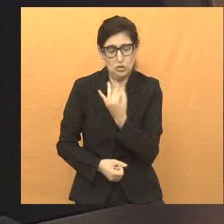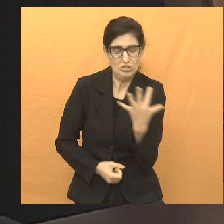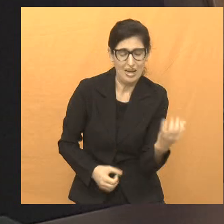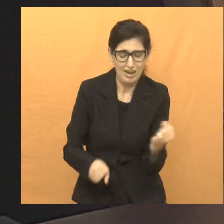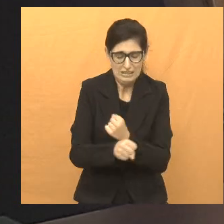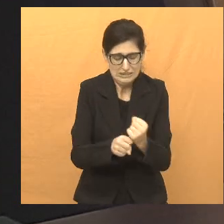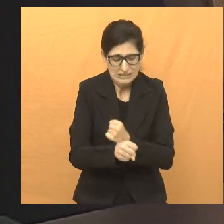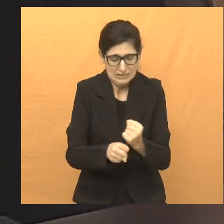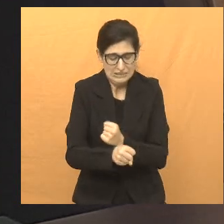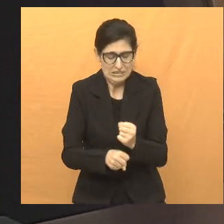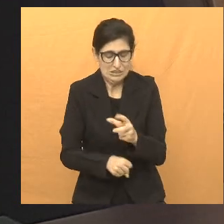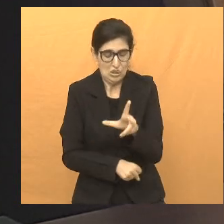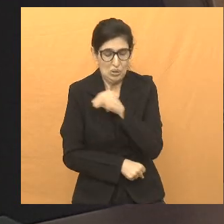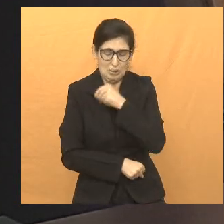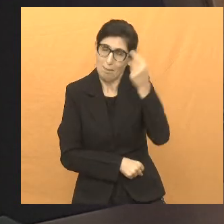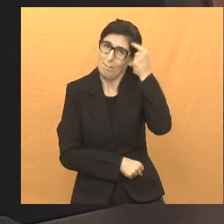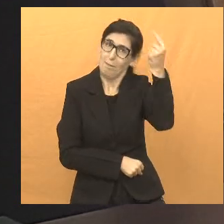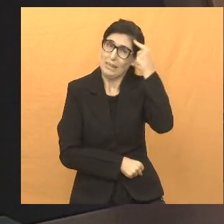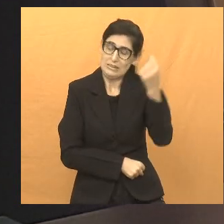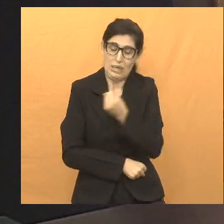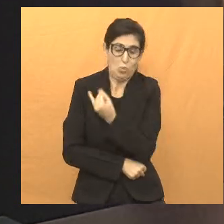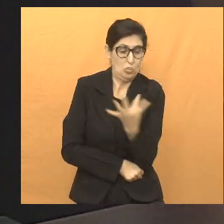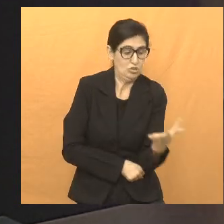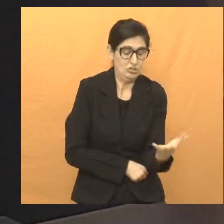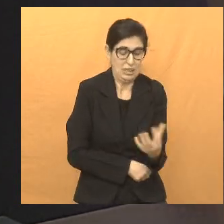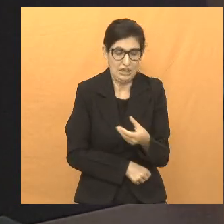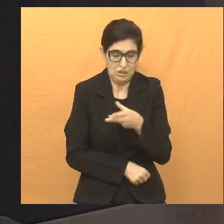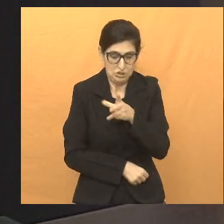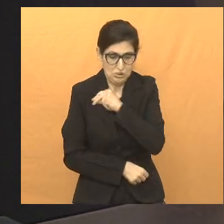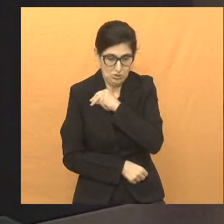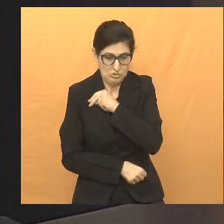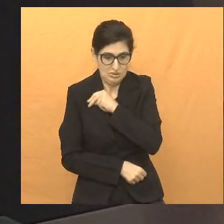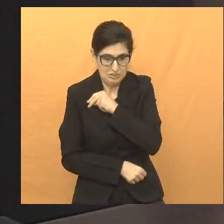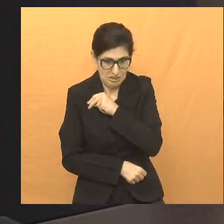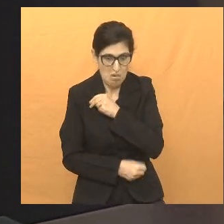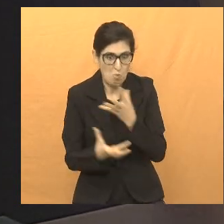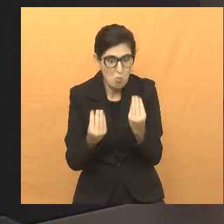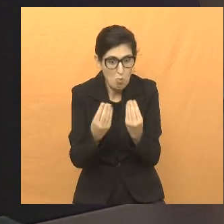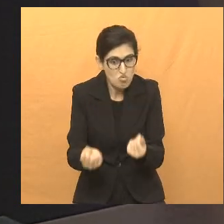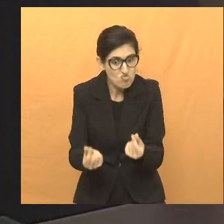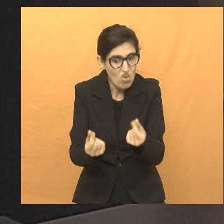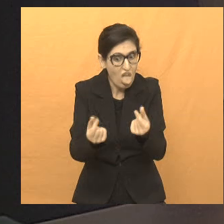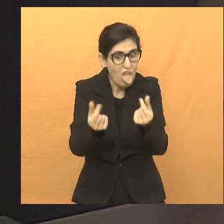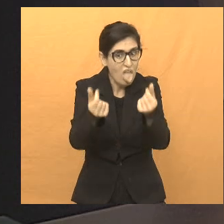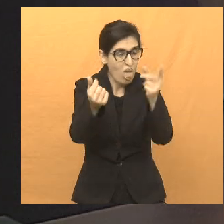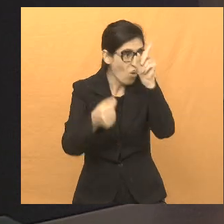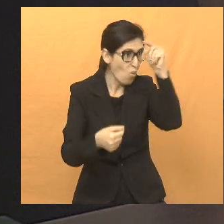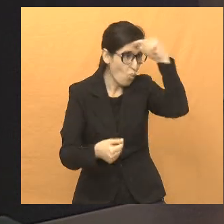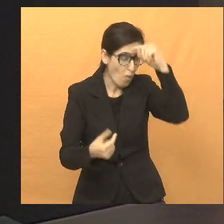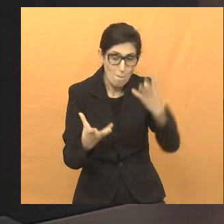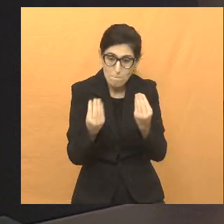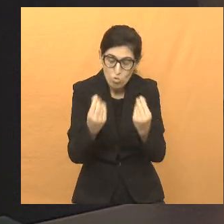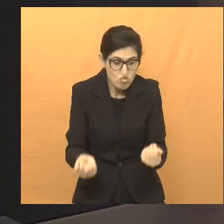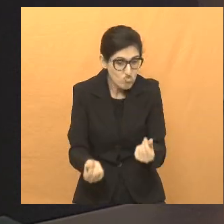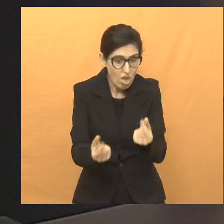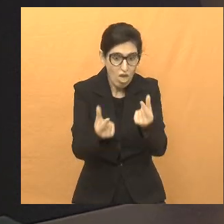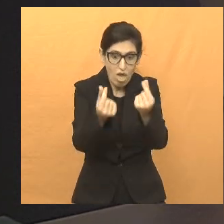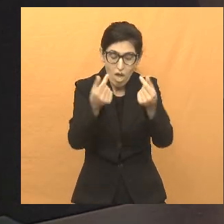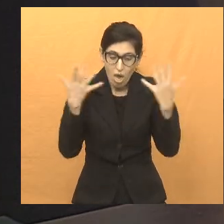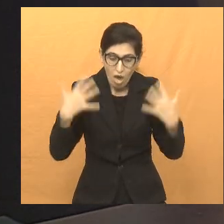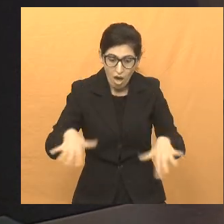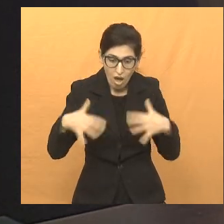quanto a despesa ao município é muito maior do que as outras esferas, né? Só isso mesmo.